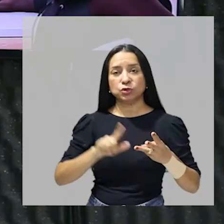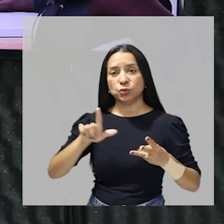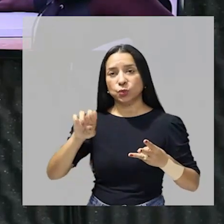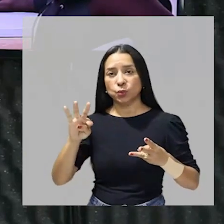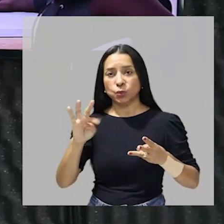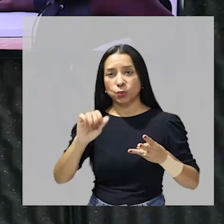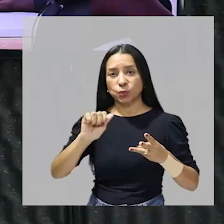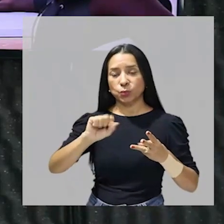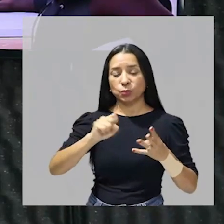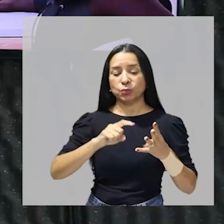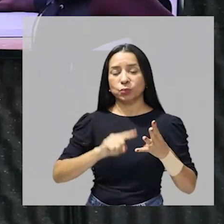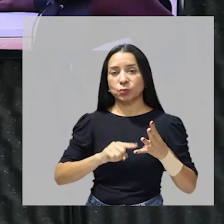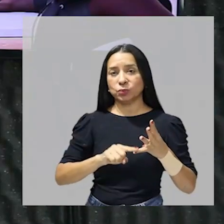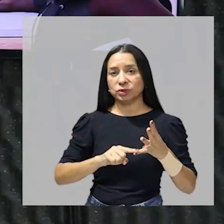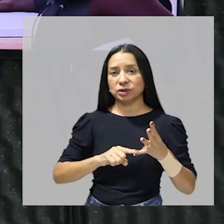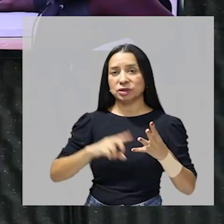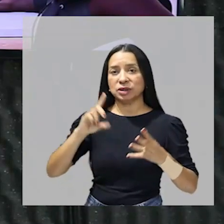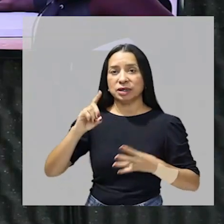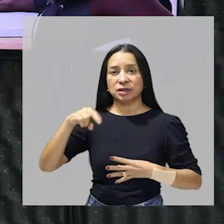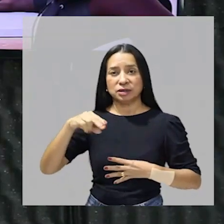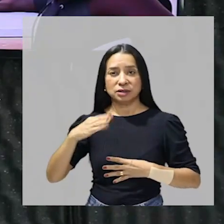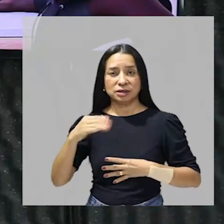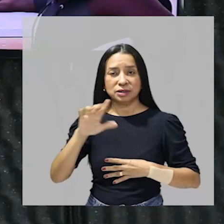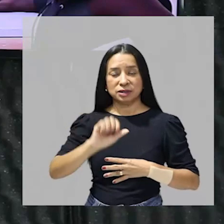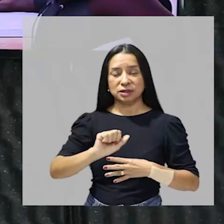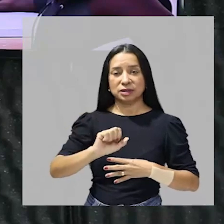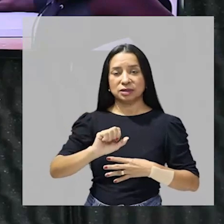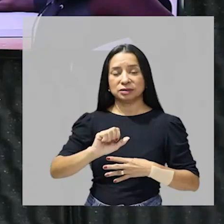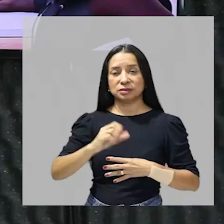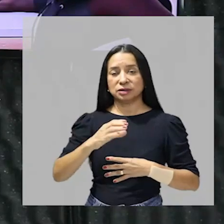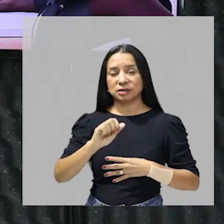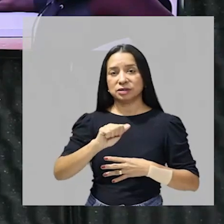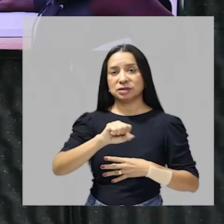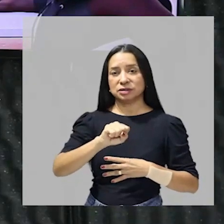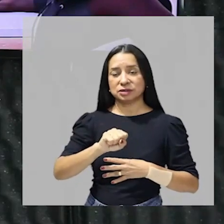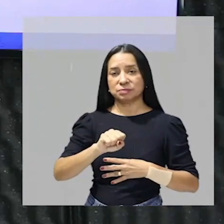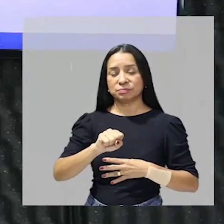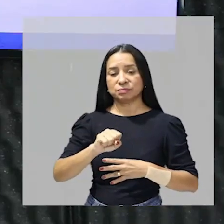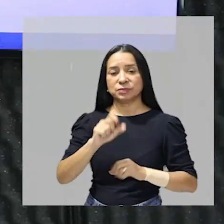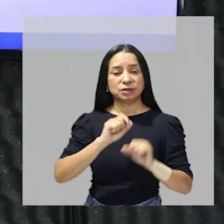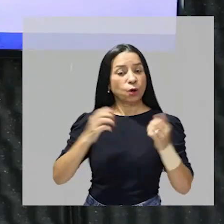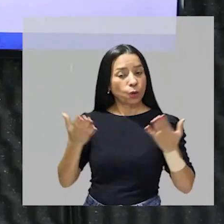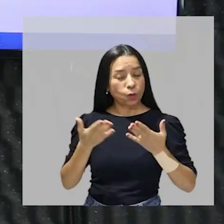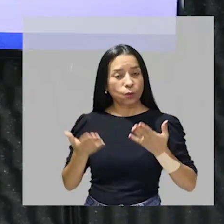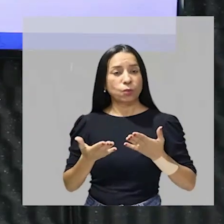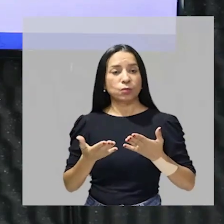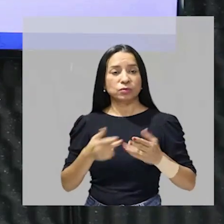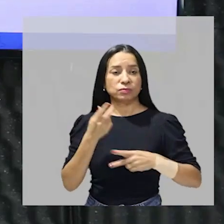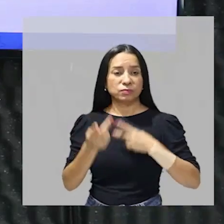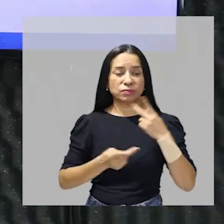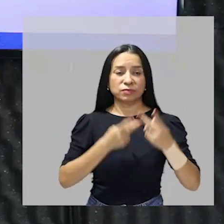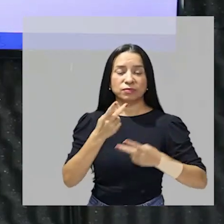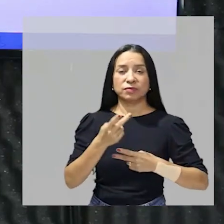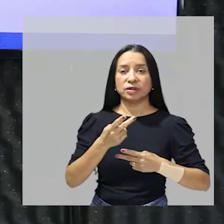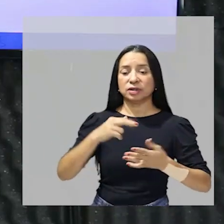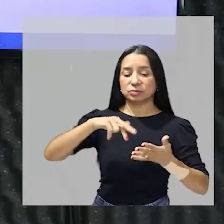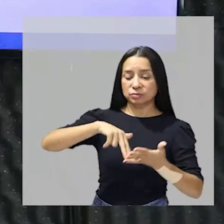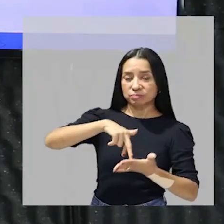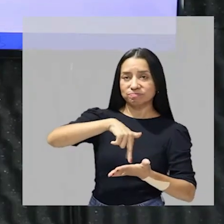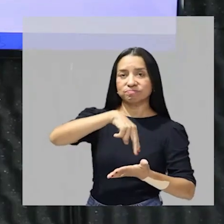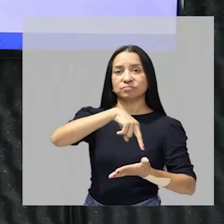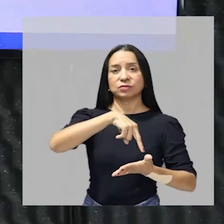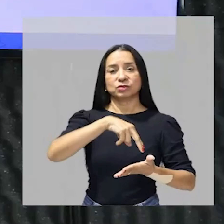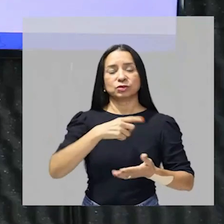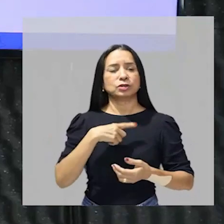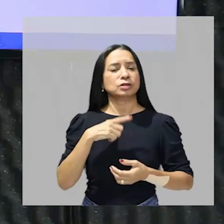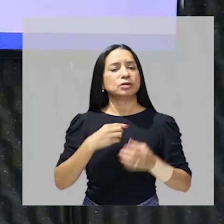e hoje nós iremos entrar em mais uma unidade temática, no caso, a ginástica. A ginástica tem sua origem onde?